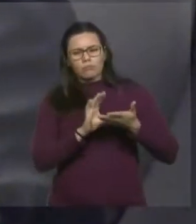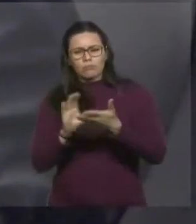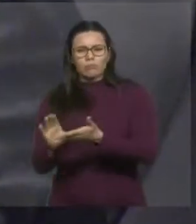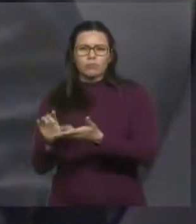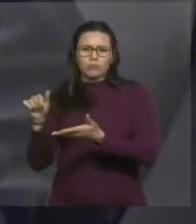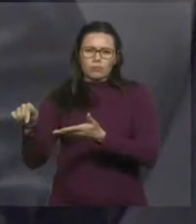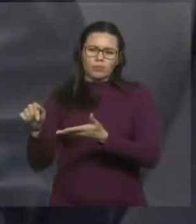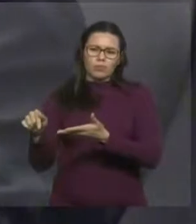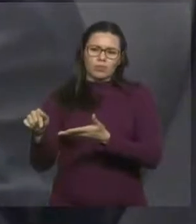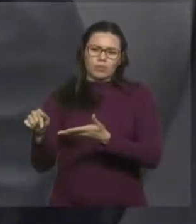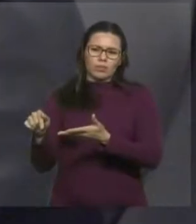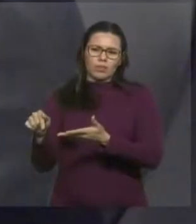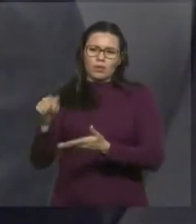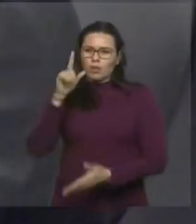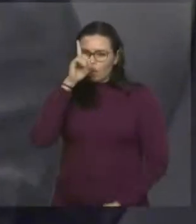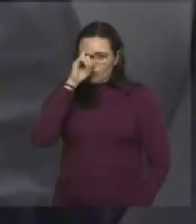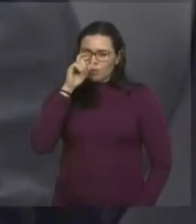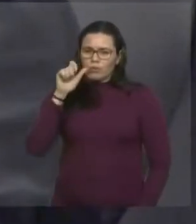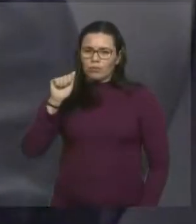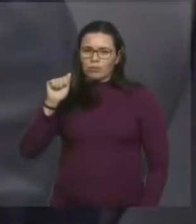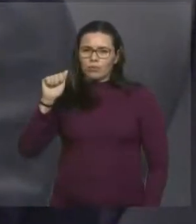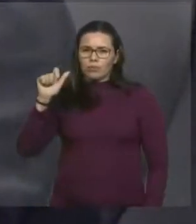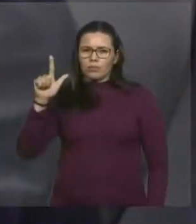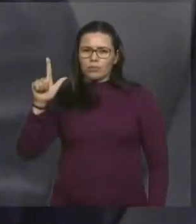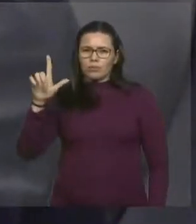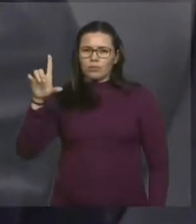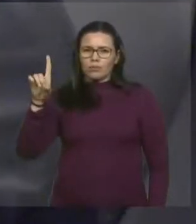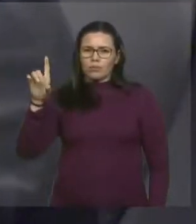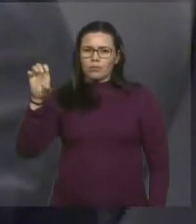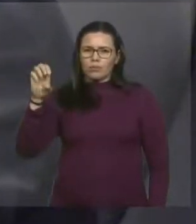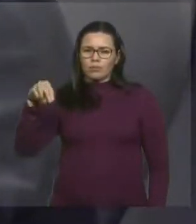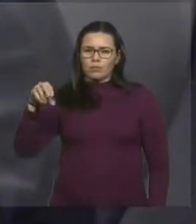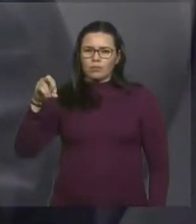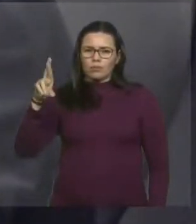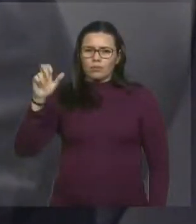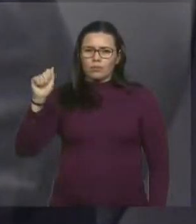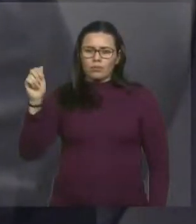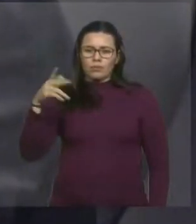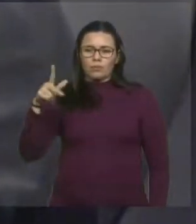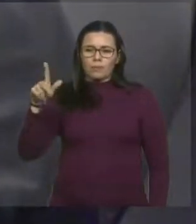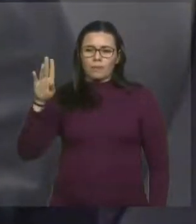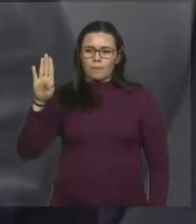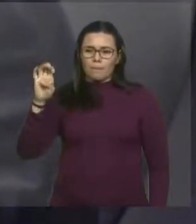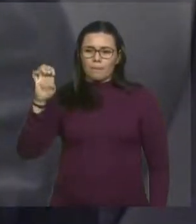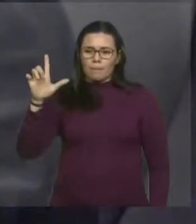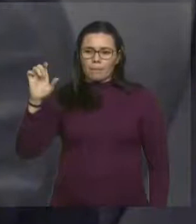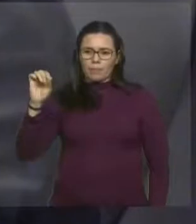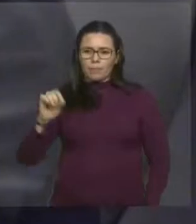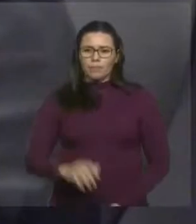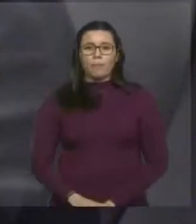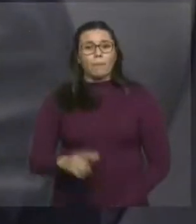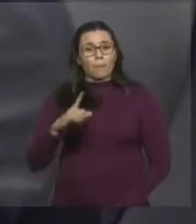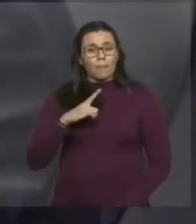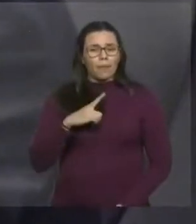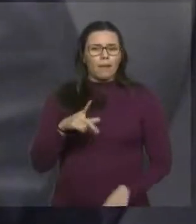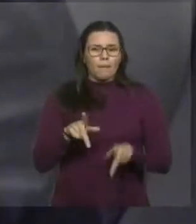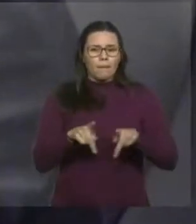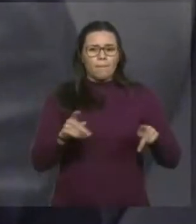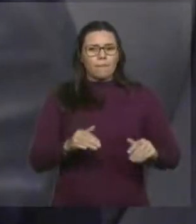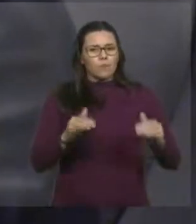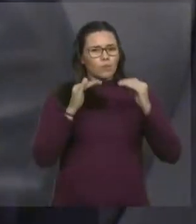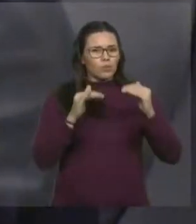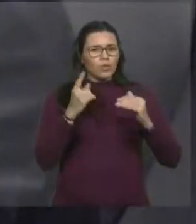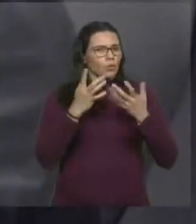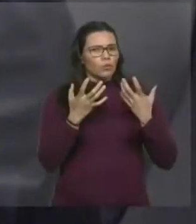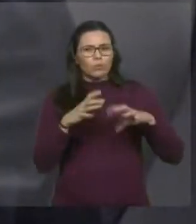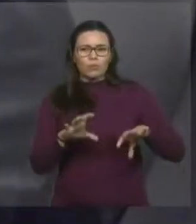fundo, até porque tem um problema, não sei se você já sabe, de promotoria que não quer que repasse do fundo